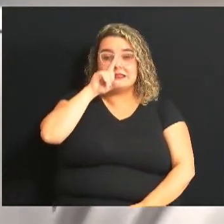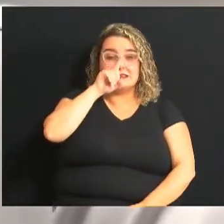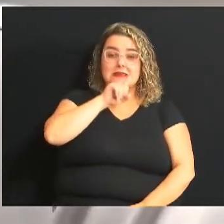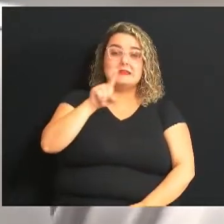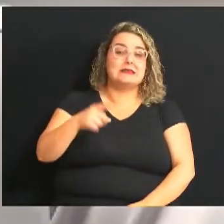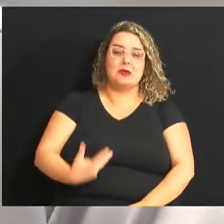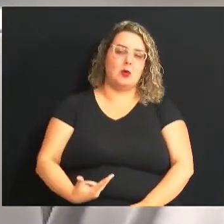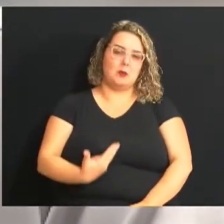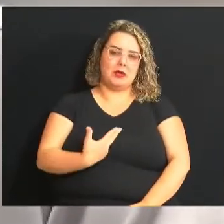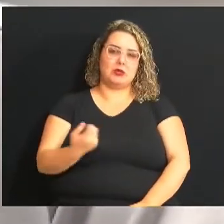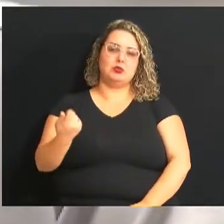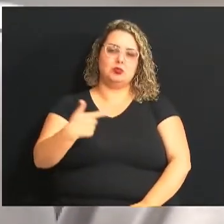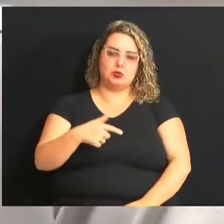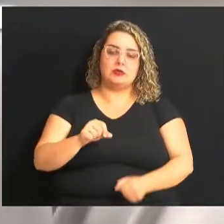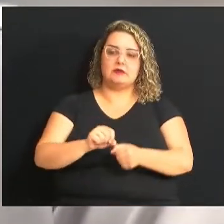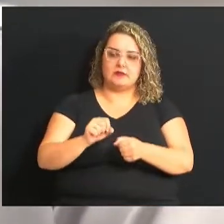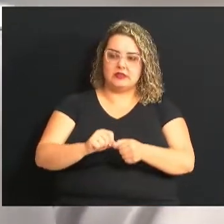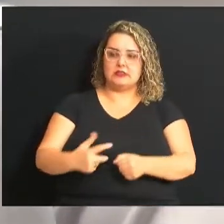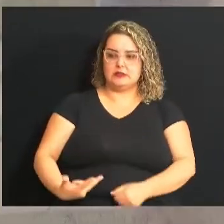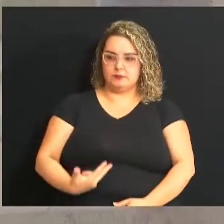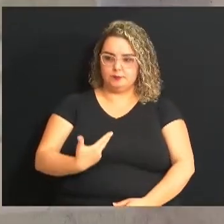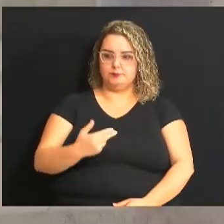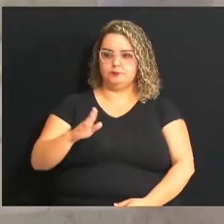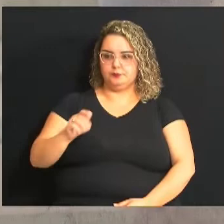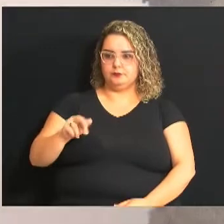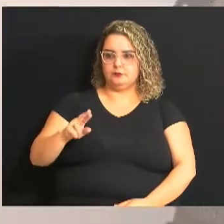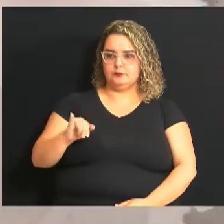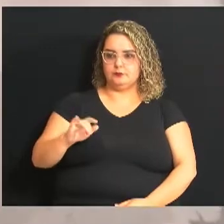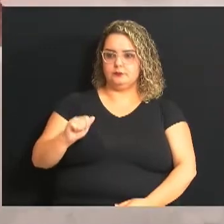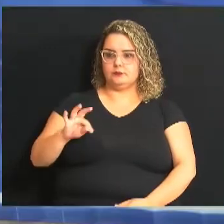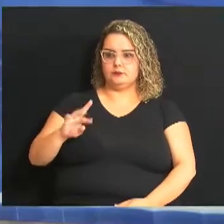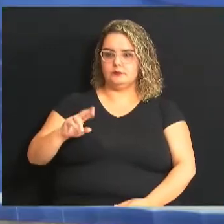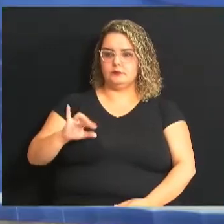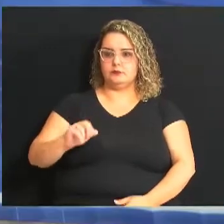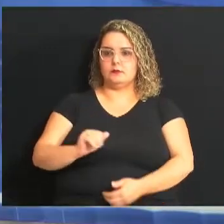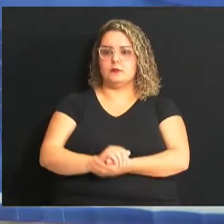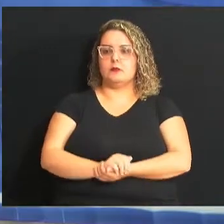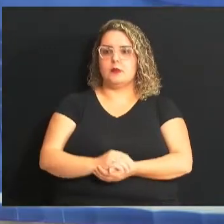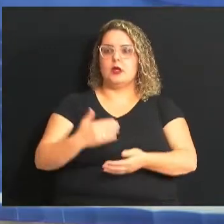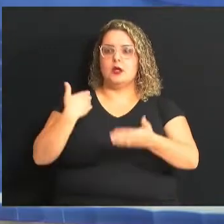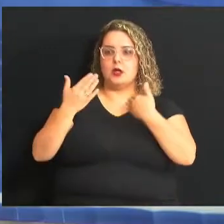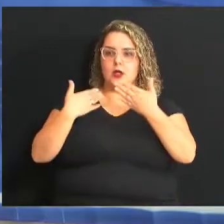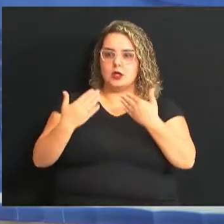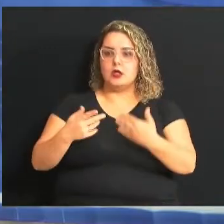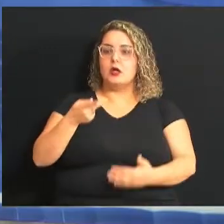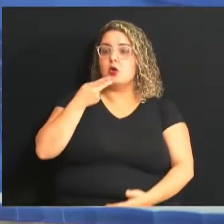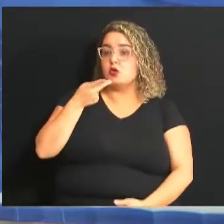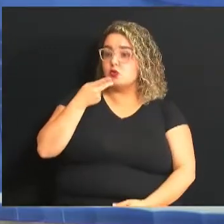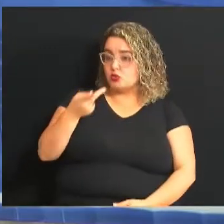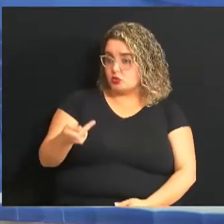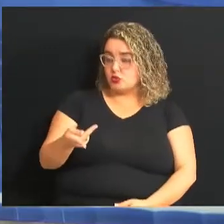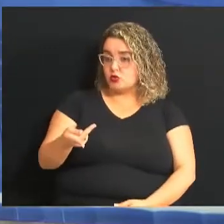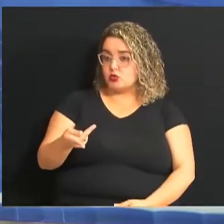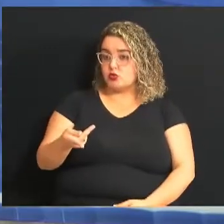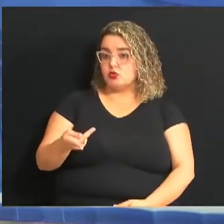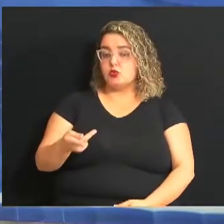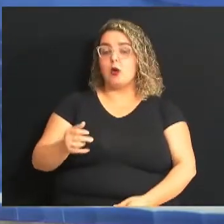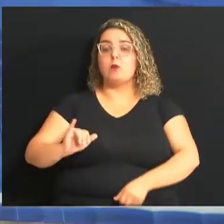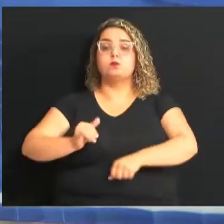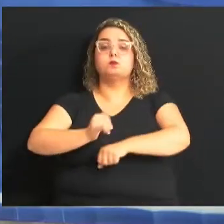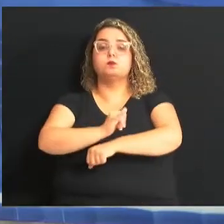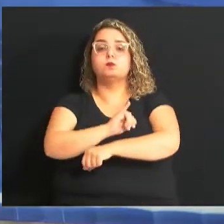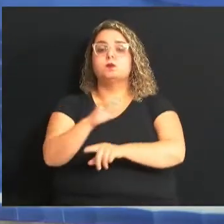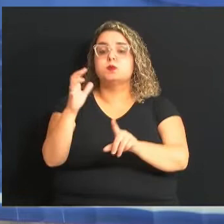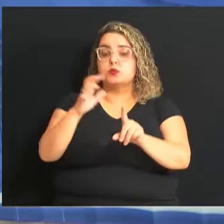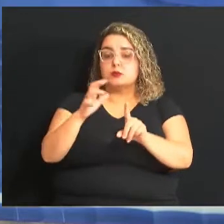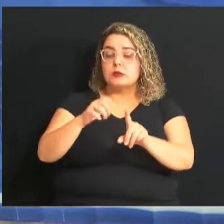do que ele fazer a cirurgia bariátrica. Doutor, durante a nossa conversa, a gente disse que a obesidade está afetando cada